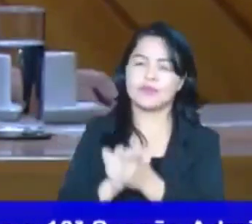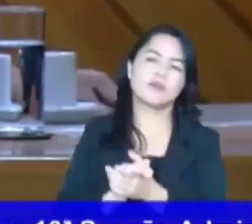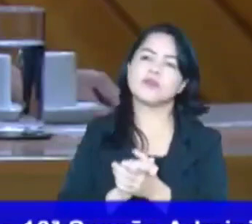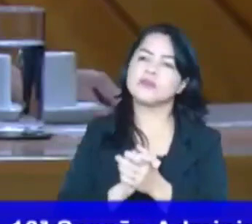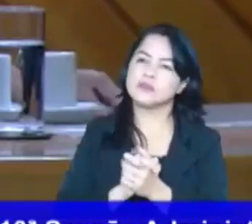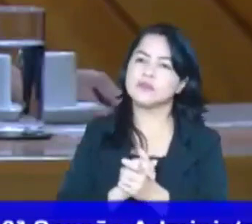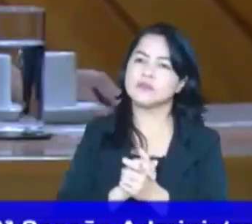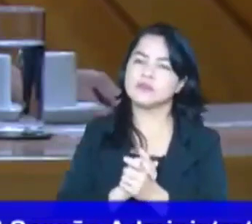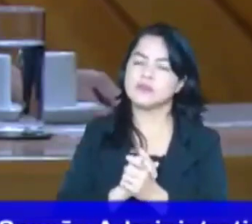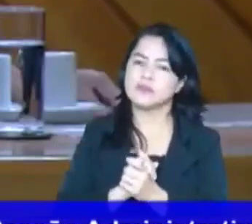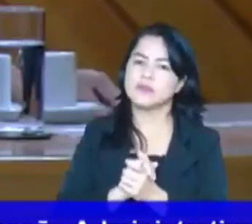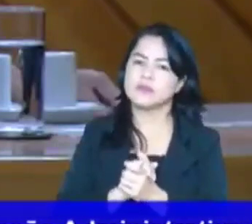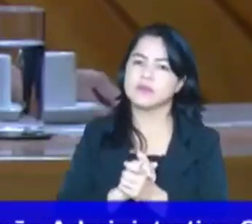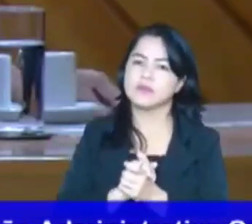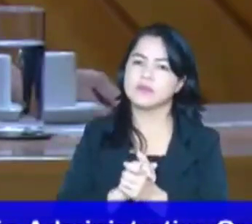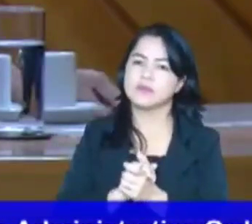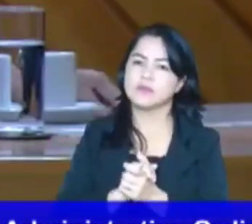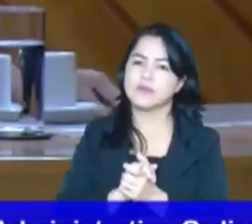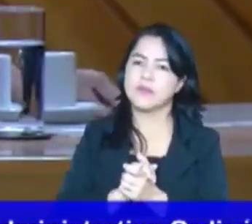magistrada.